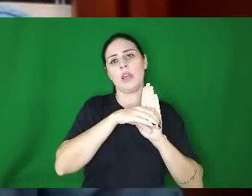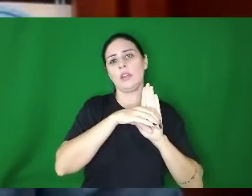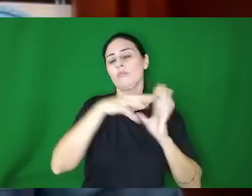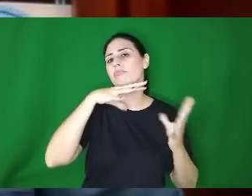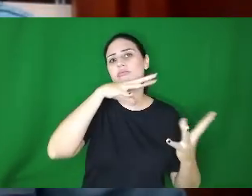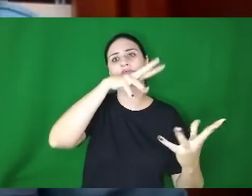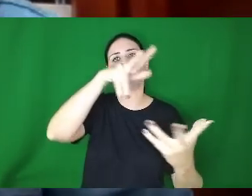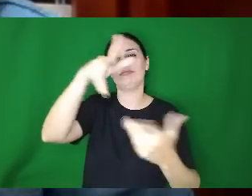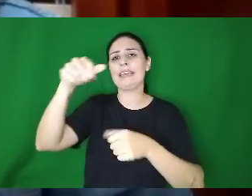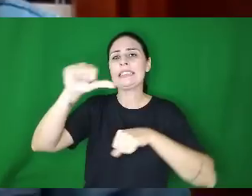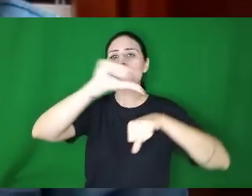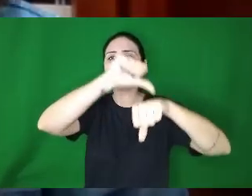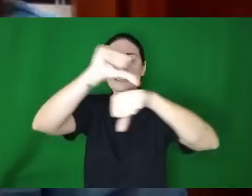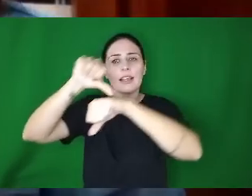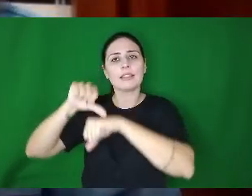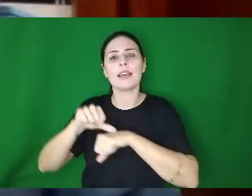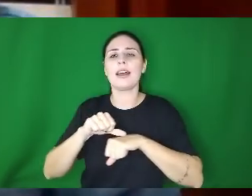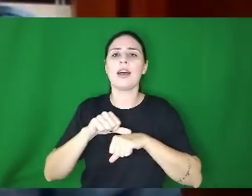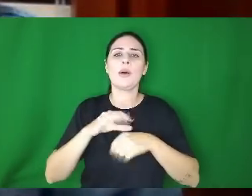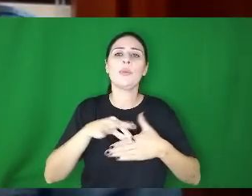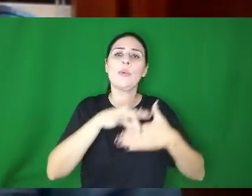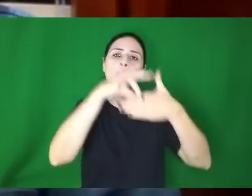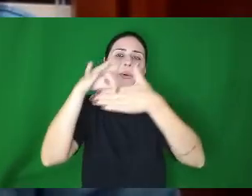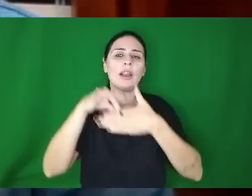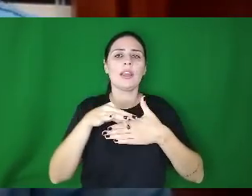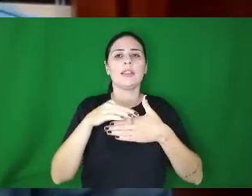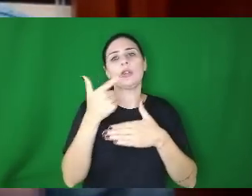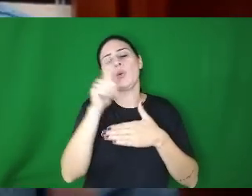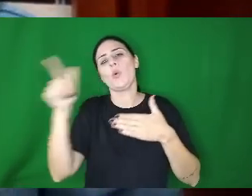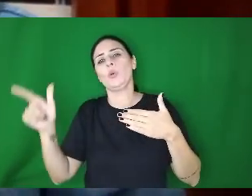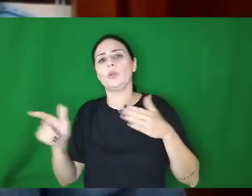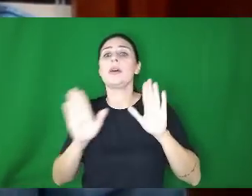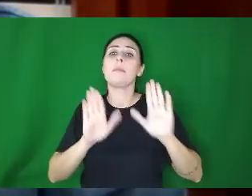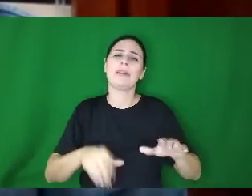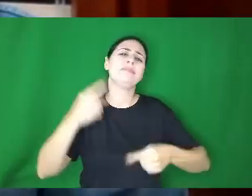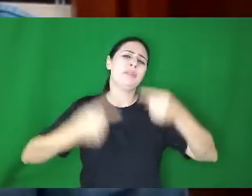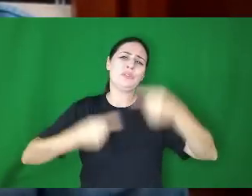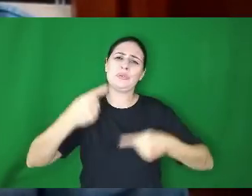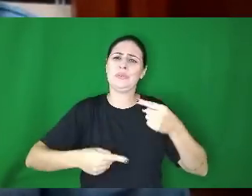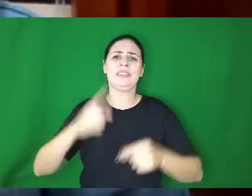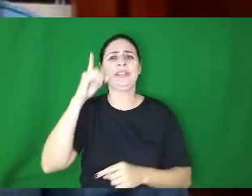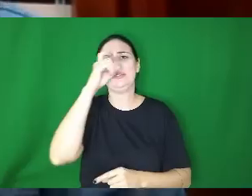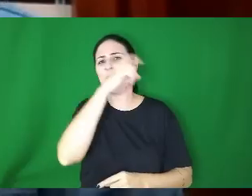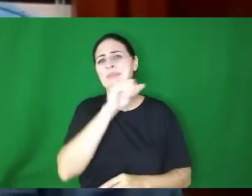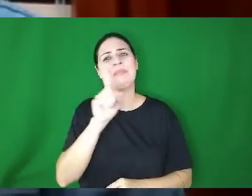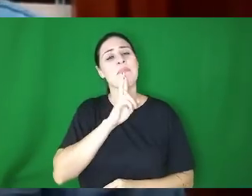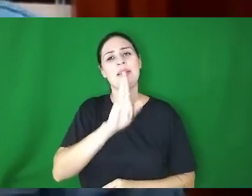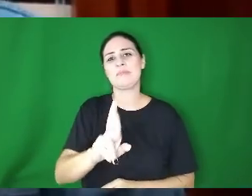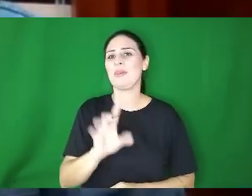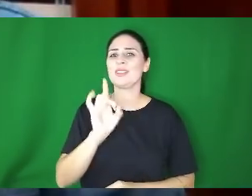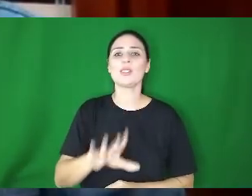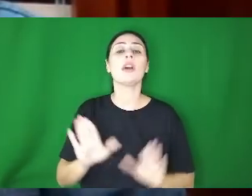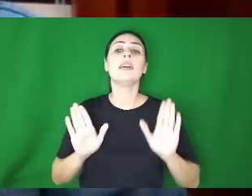Porque a gente fica numa berlinda, né? Numa situação complicada. Mas